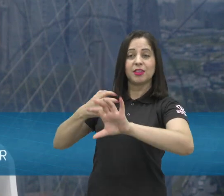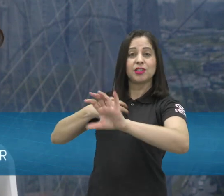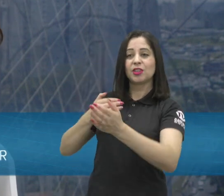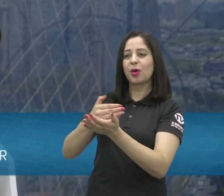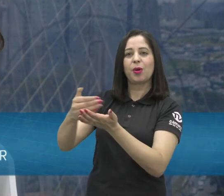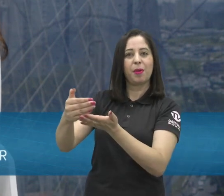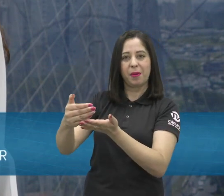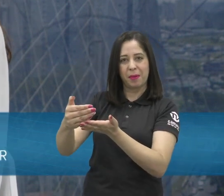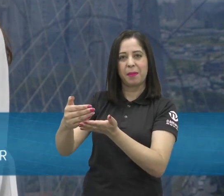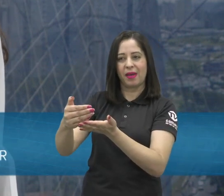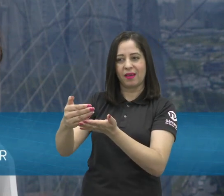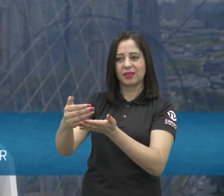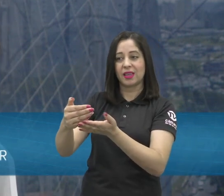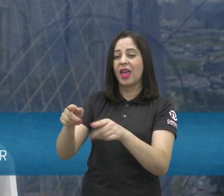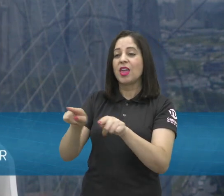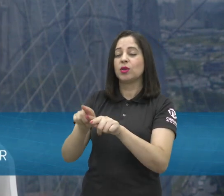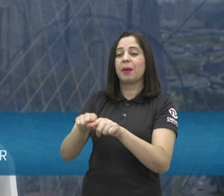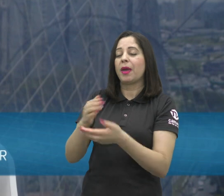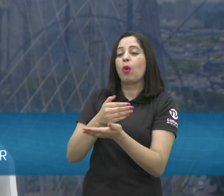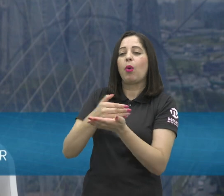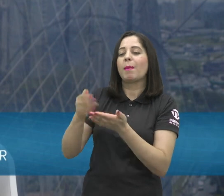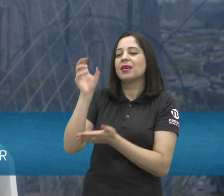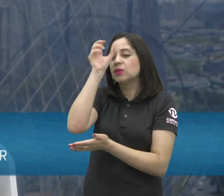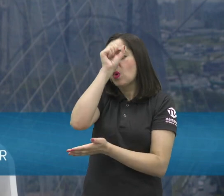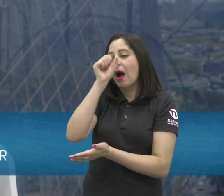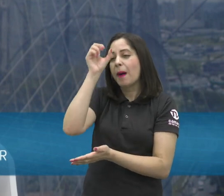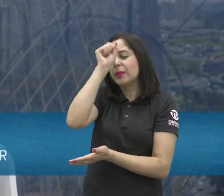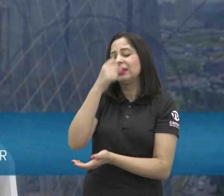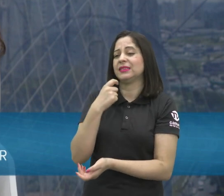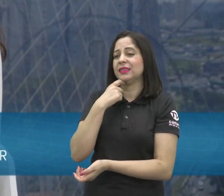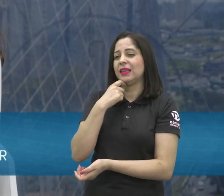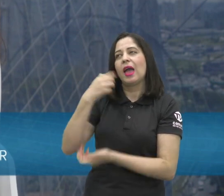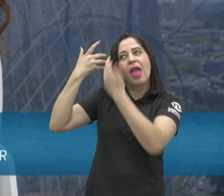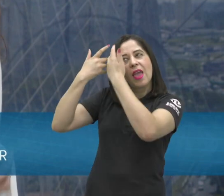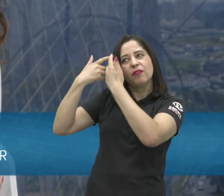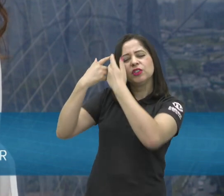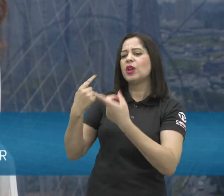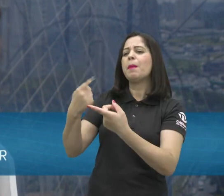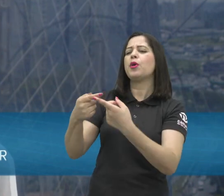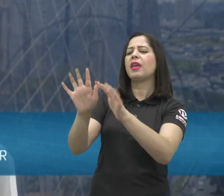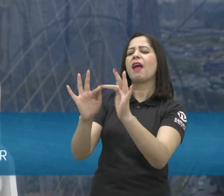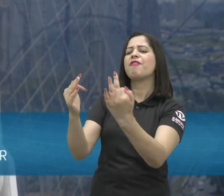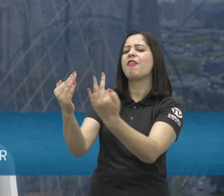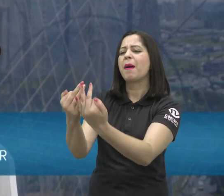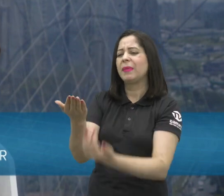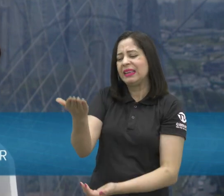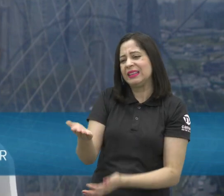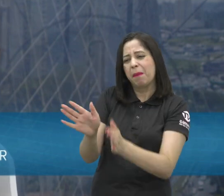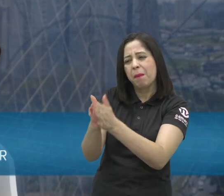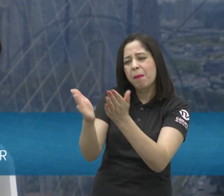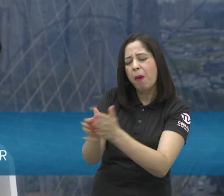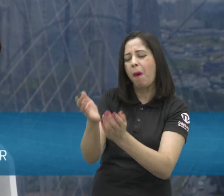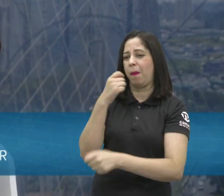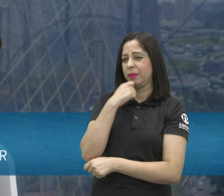um olhar também pedagógico sobre aquela situação. O que foi que levou essa família a estar como está hoje, Quais são as